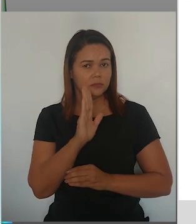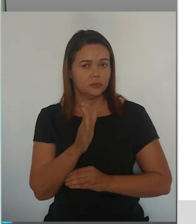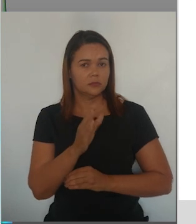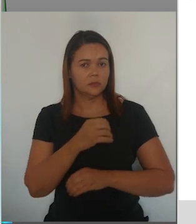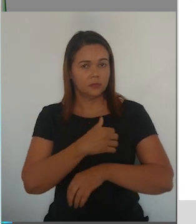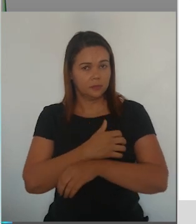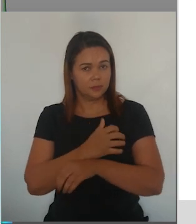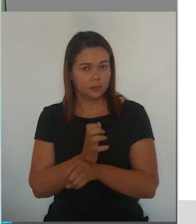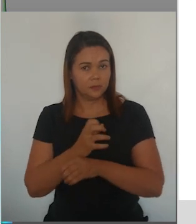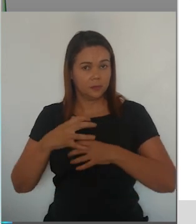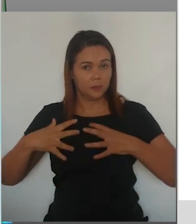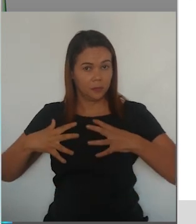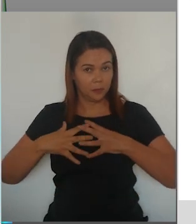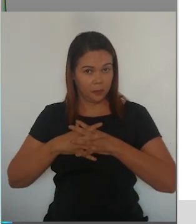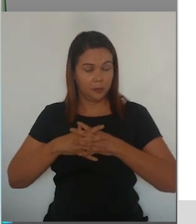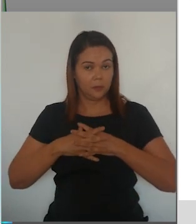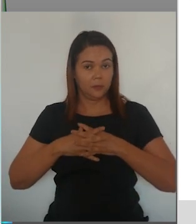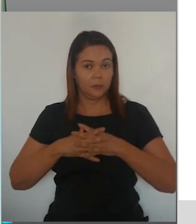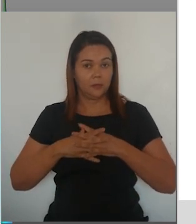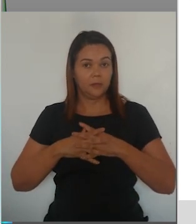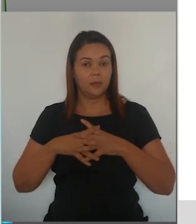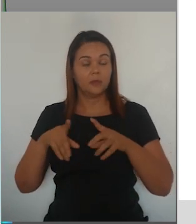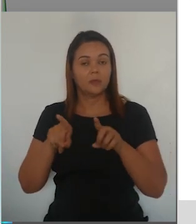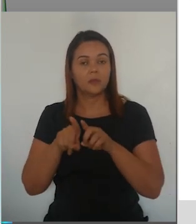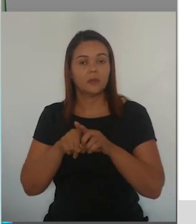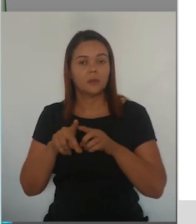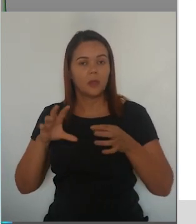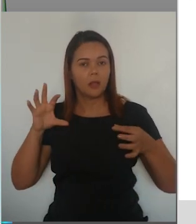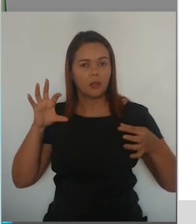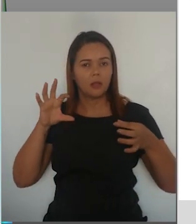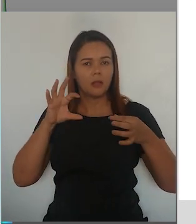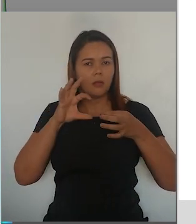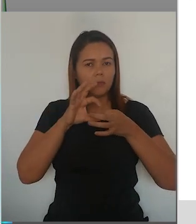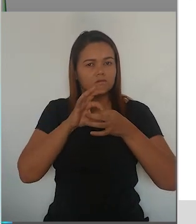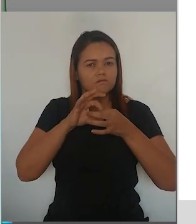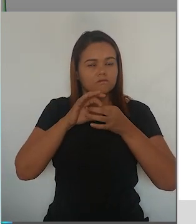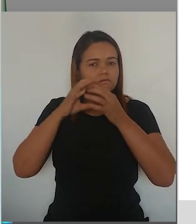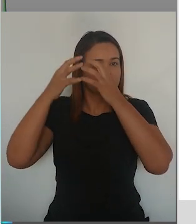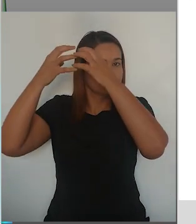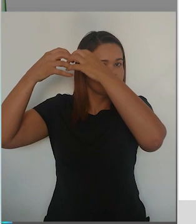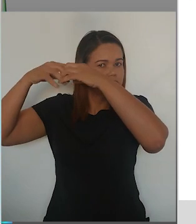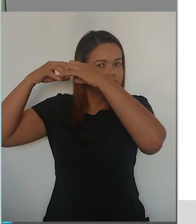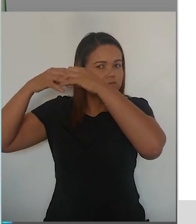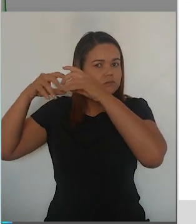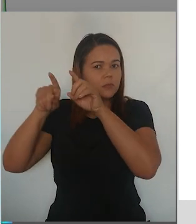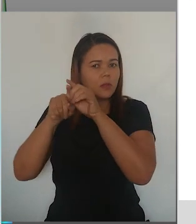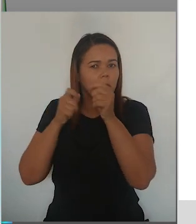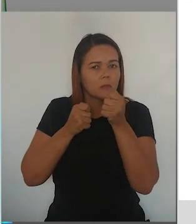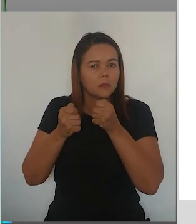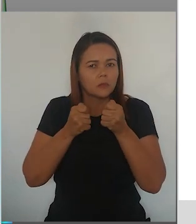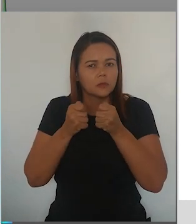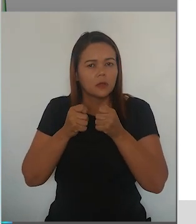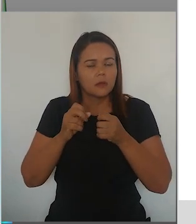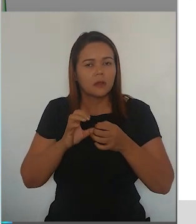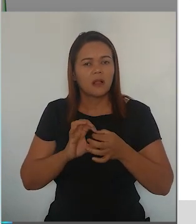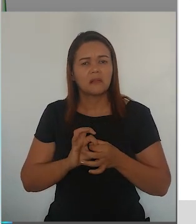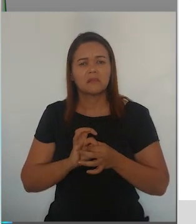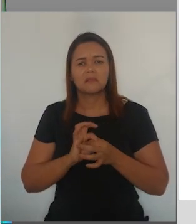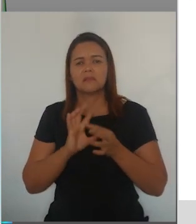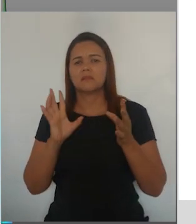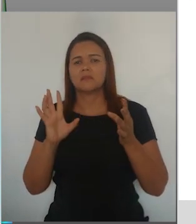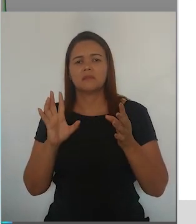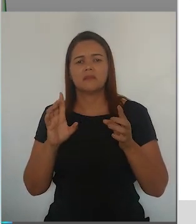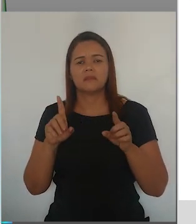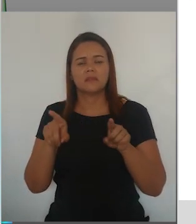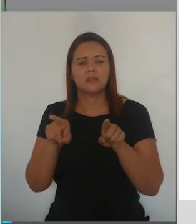Como dito anteriormente, o tecido muscular esquelético está diretamente ligado ao sistema